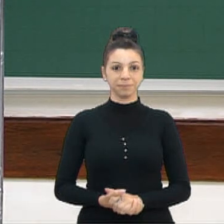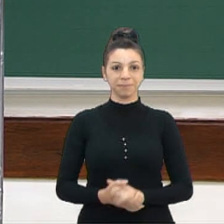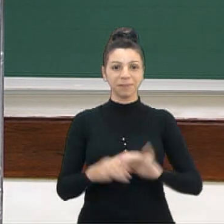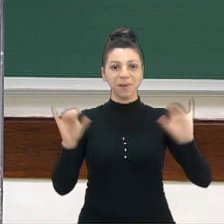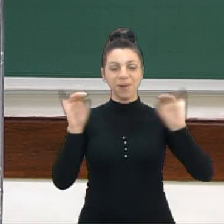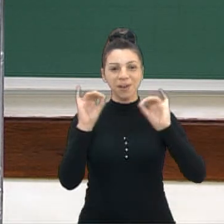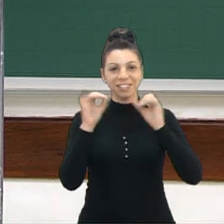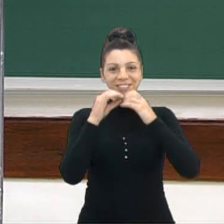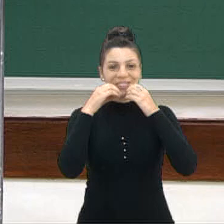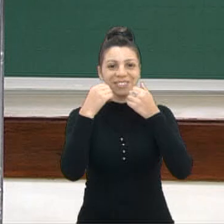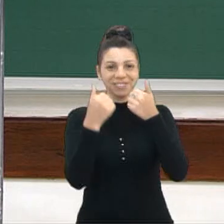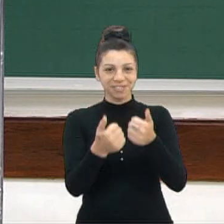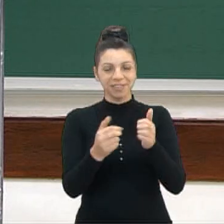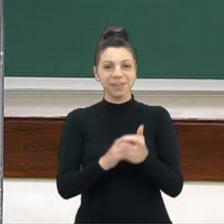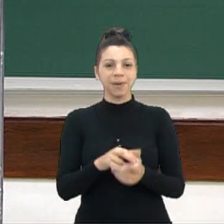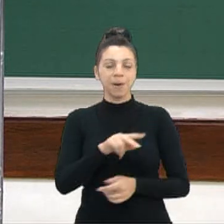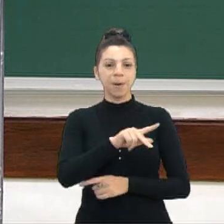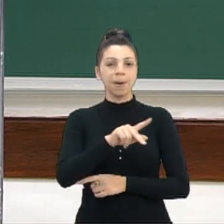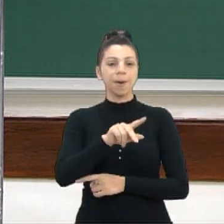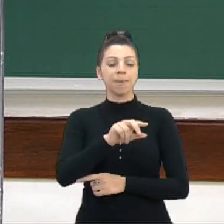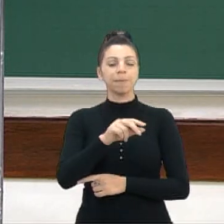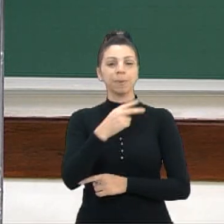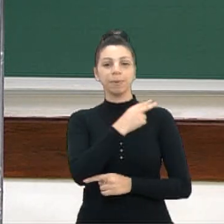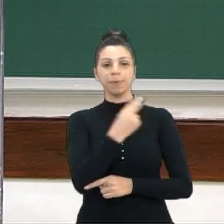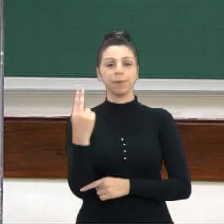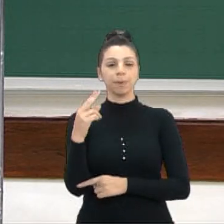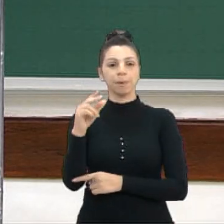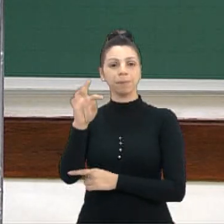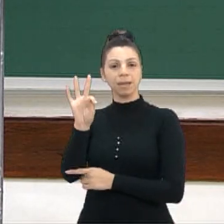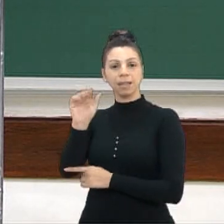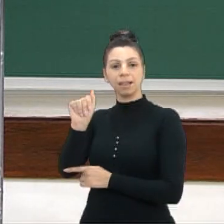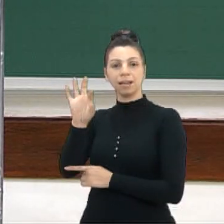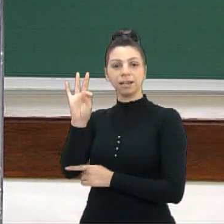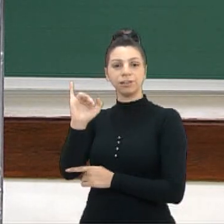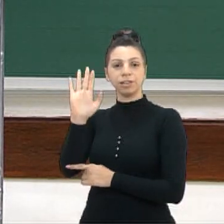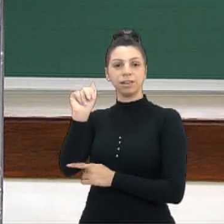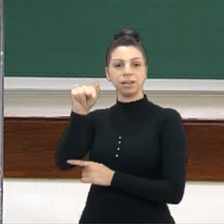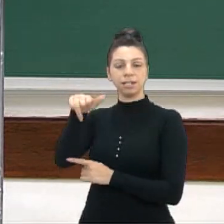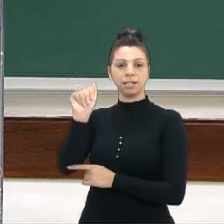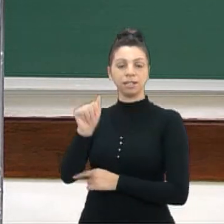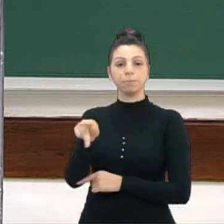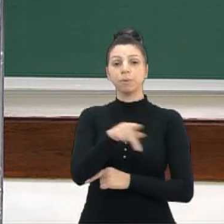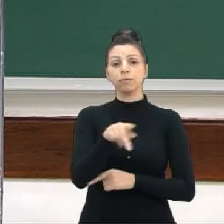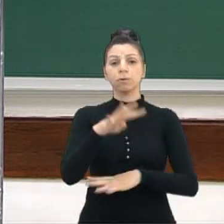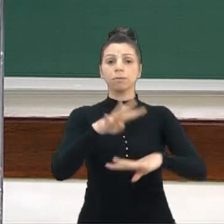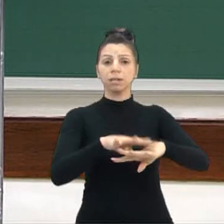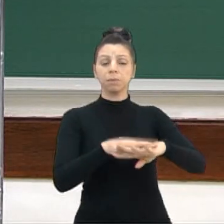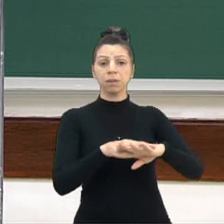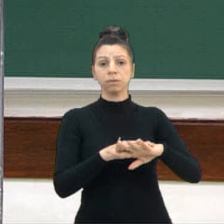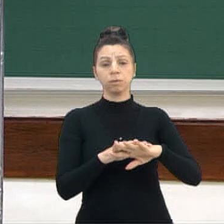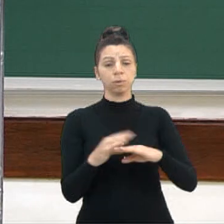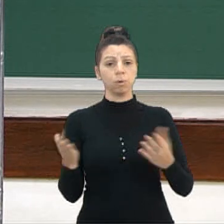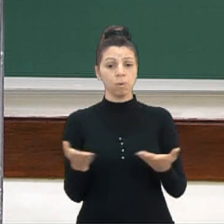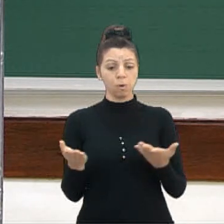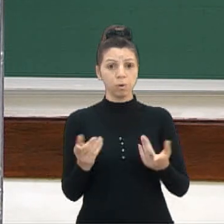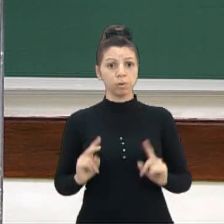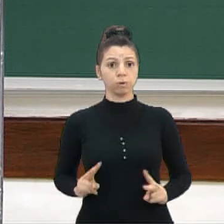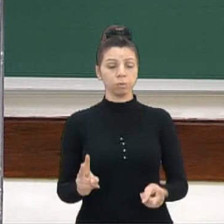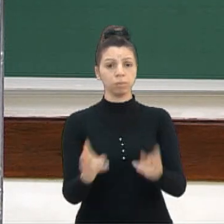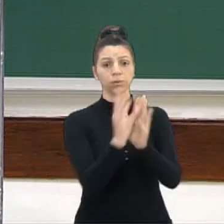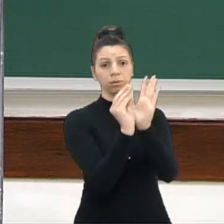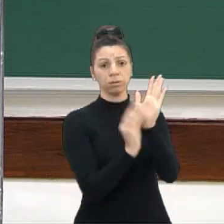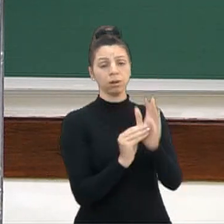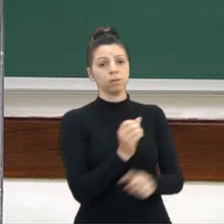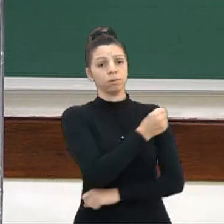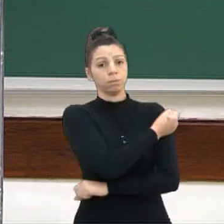Olá, tudo bem? O meu nome é Tatiana, sou professora de matemática e nós estamos aqui para dar continuidade ao conteúdo do 8º